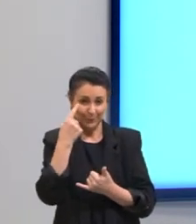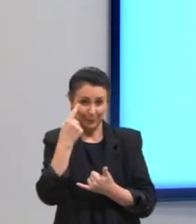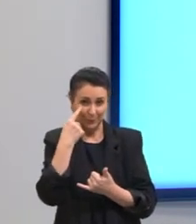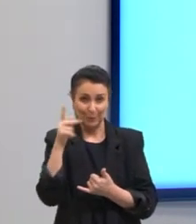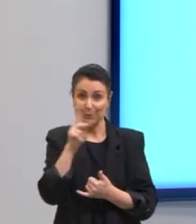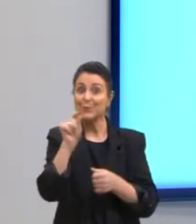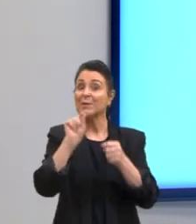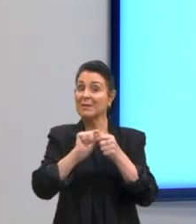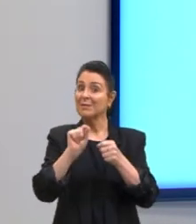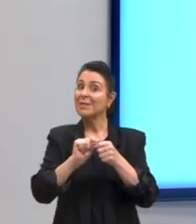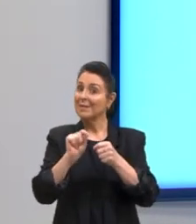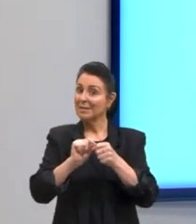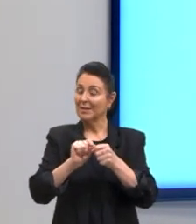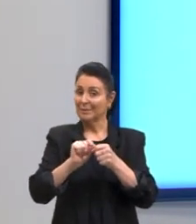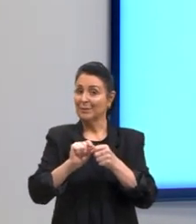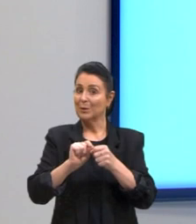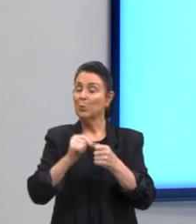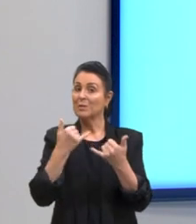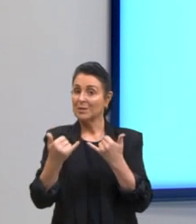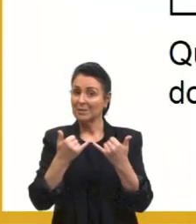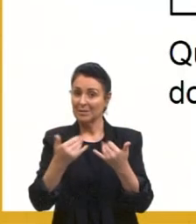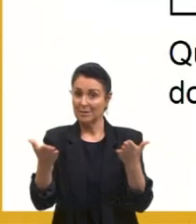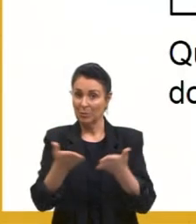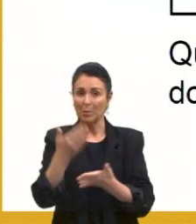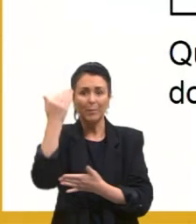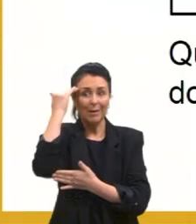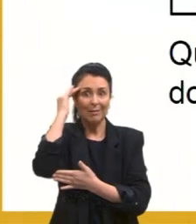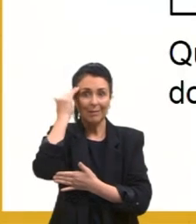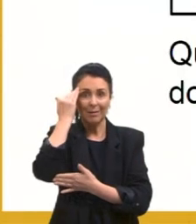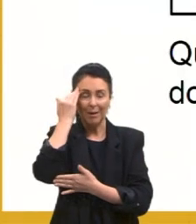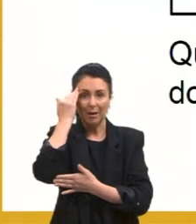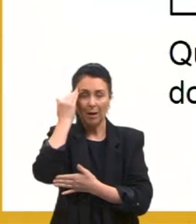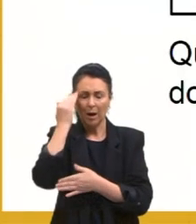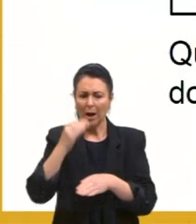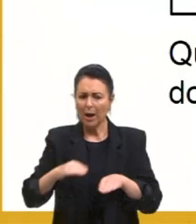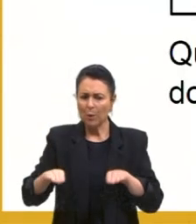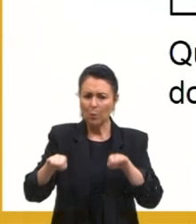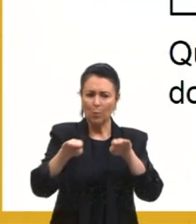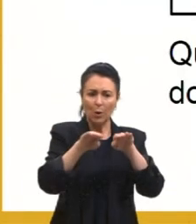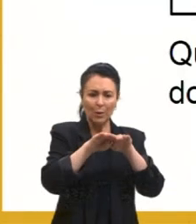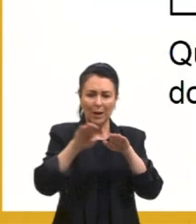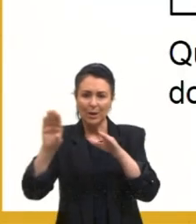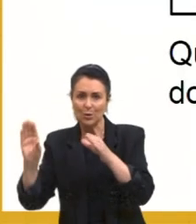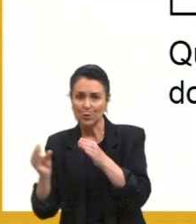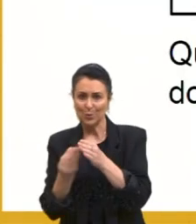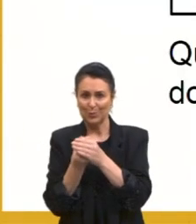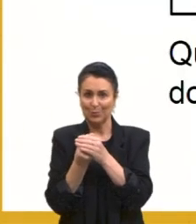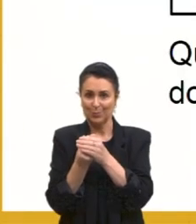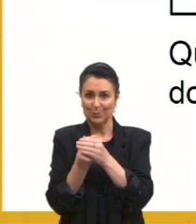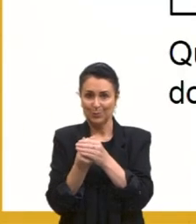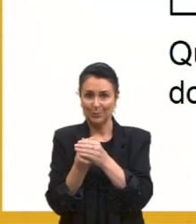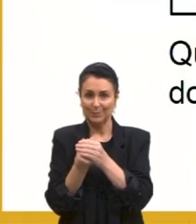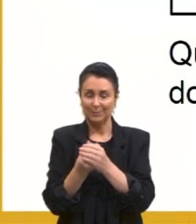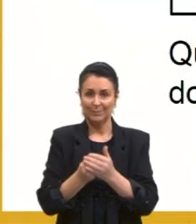ali, para que a gente entenda então essa questão de igualdade de conjuntos.